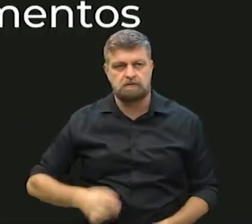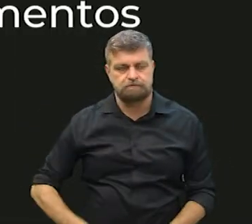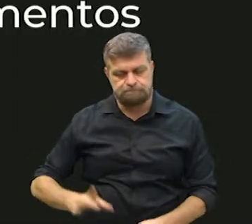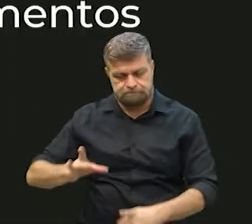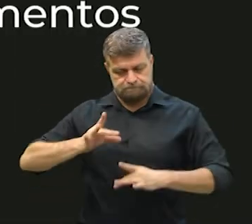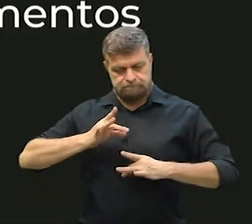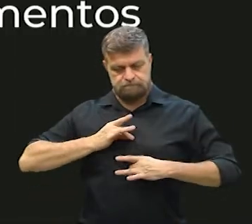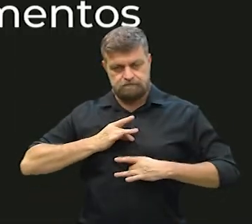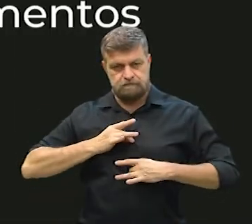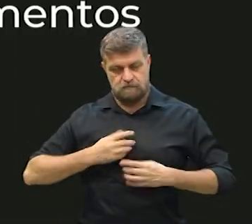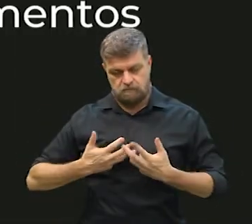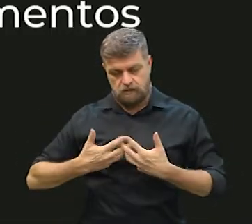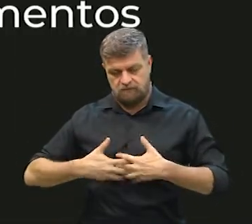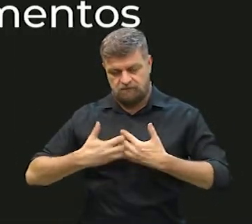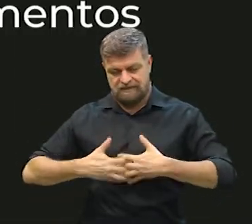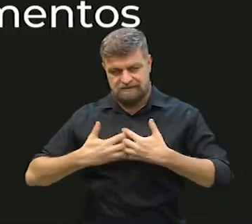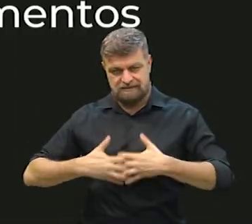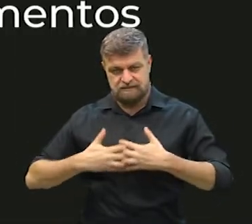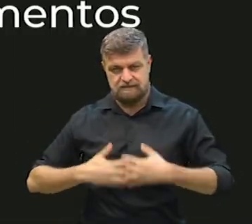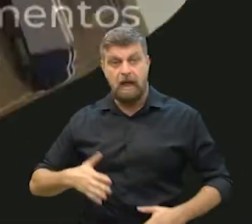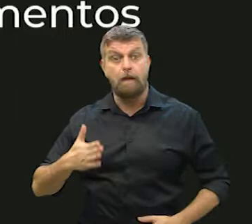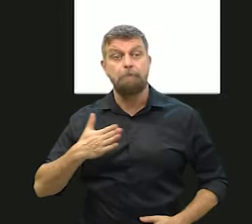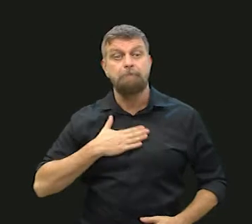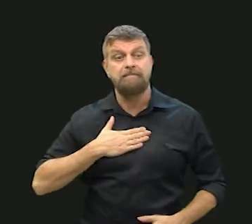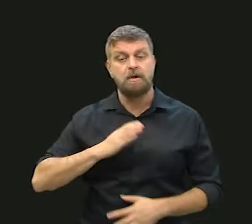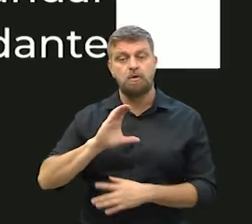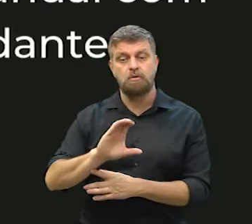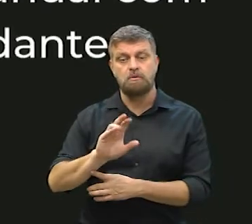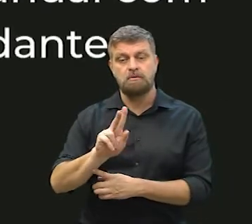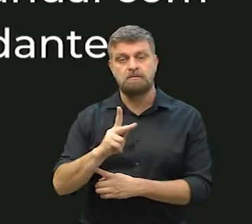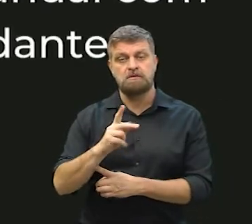com performance, com a máxima eficiência. Ele é um meu